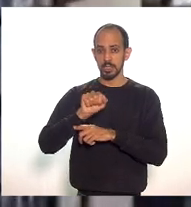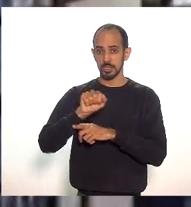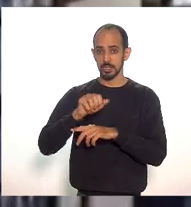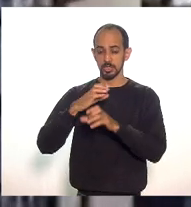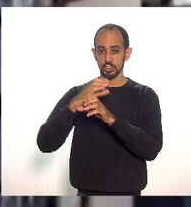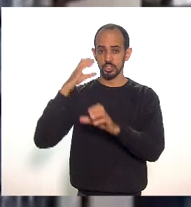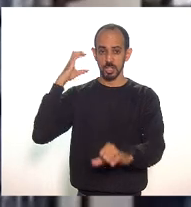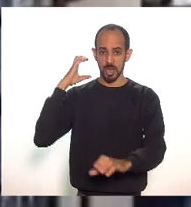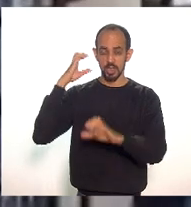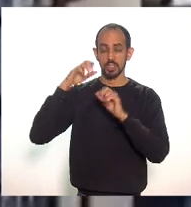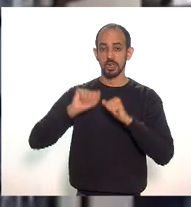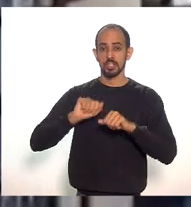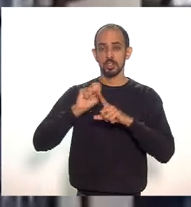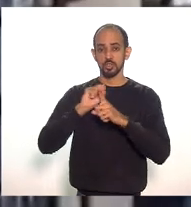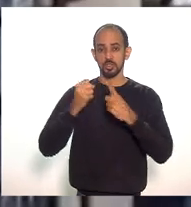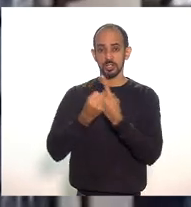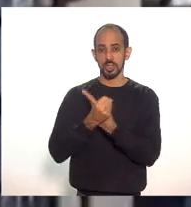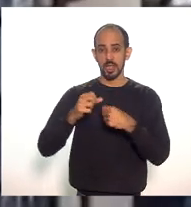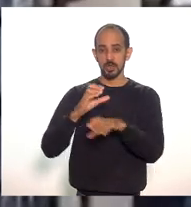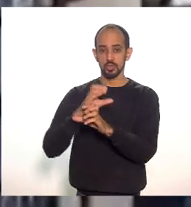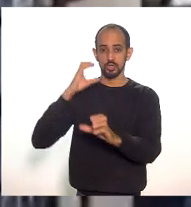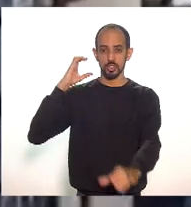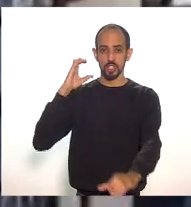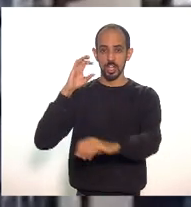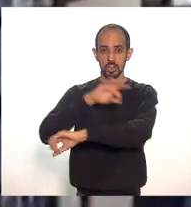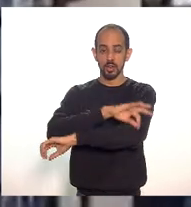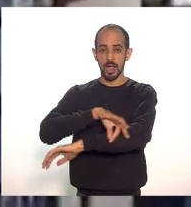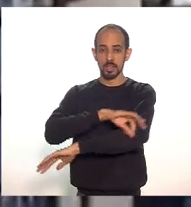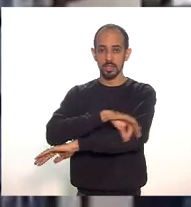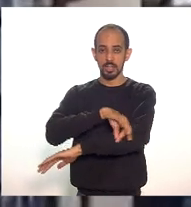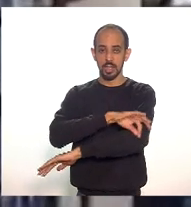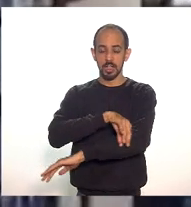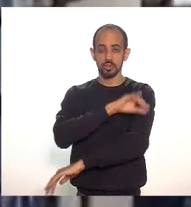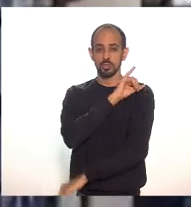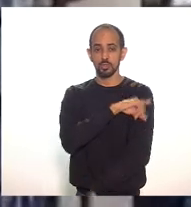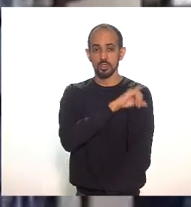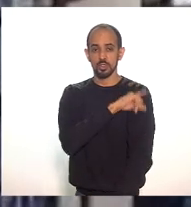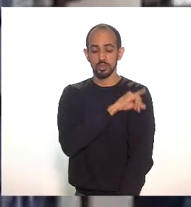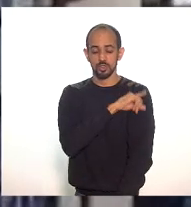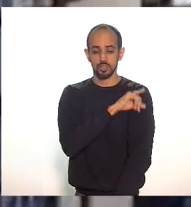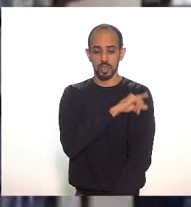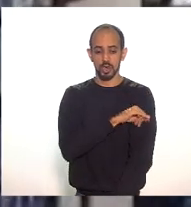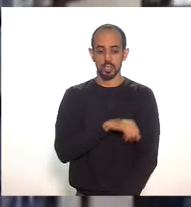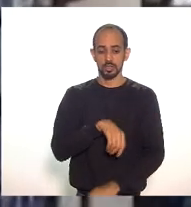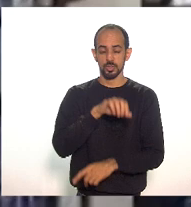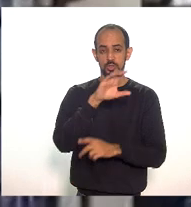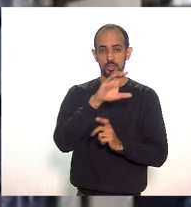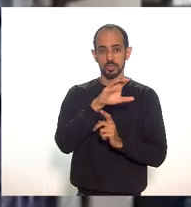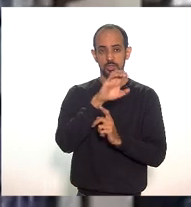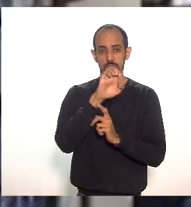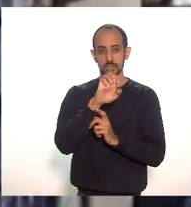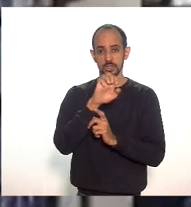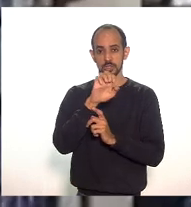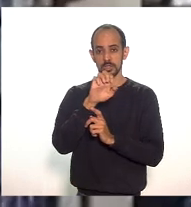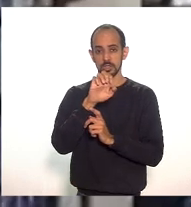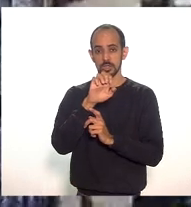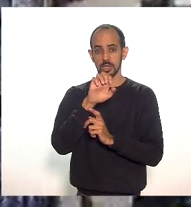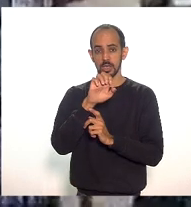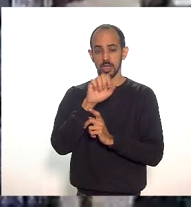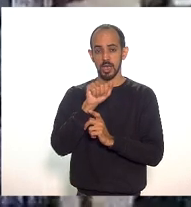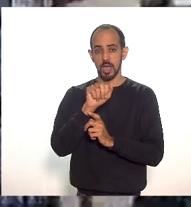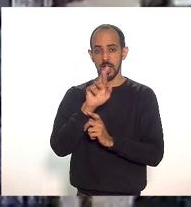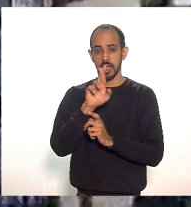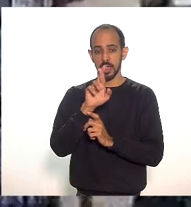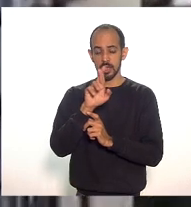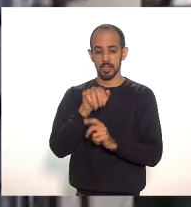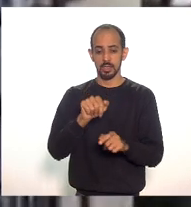Sociedade dos Engenheiros e arquitetos do Estado do Rio de Janeiro seaerj o